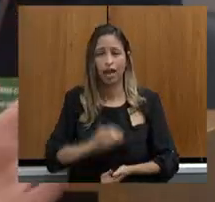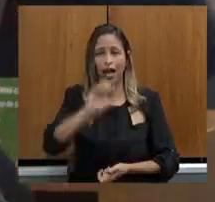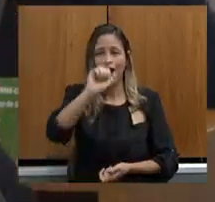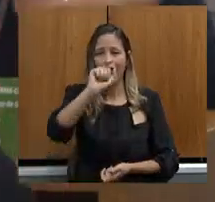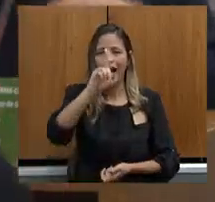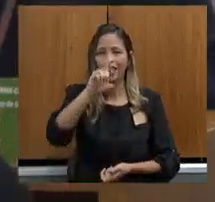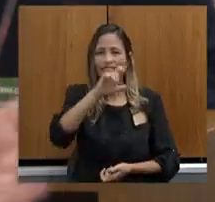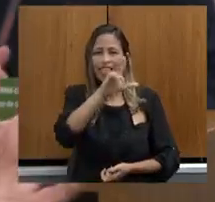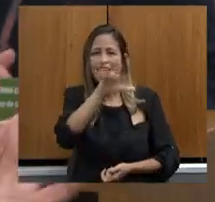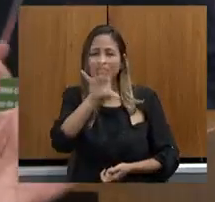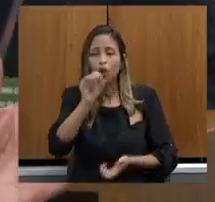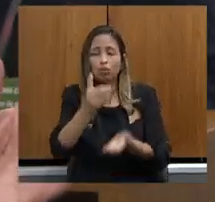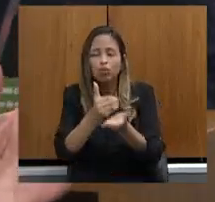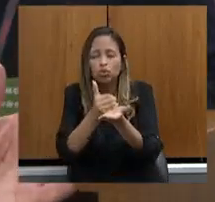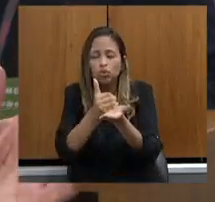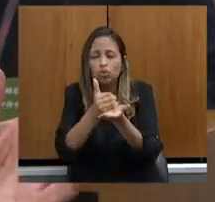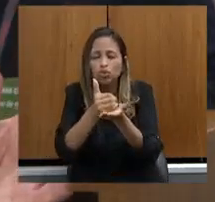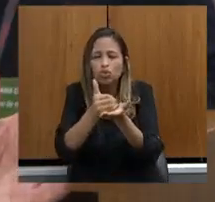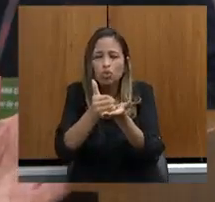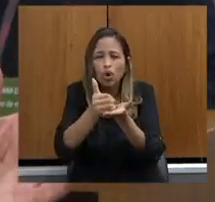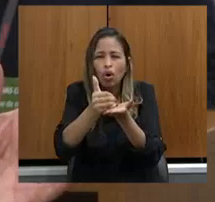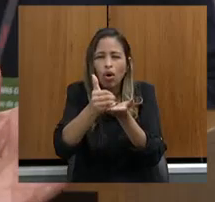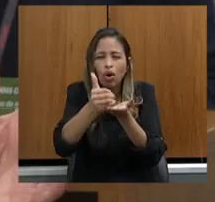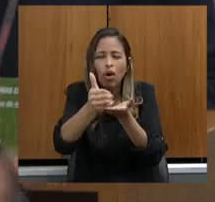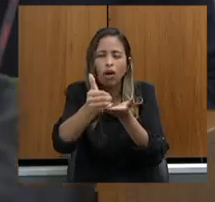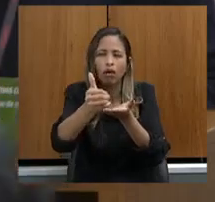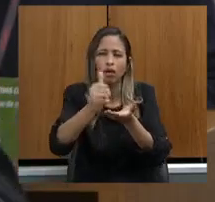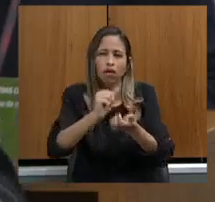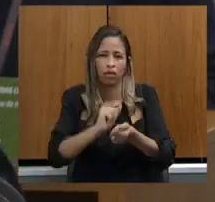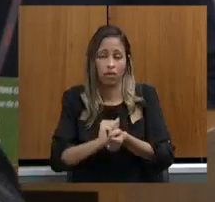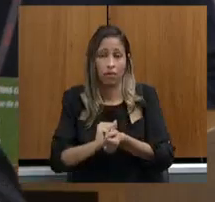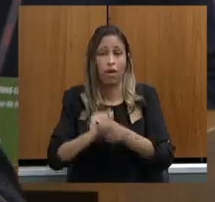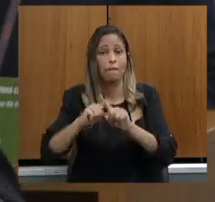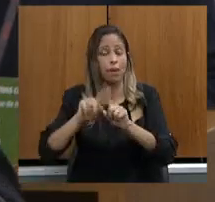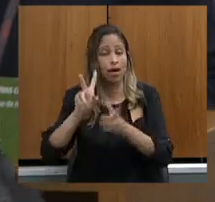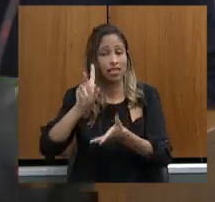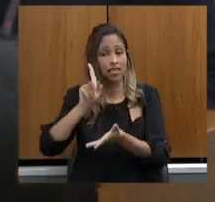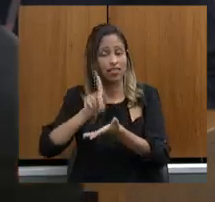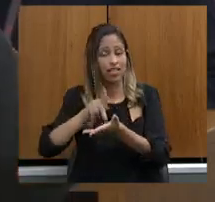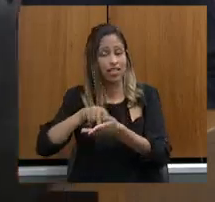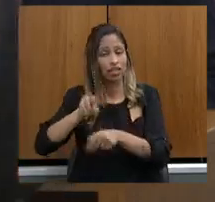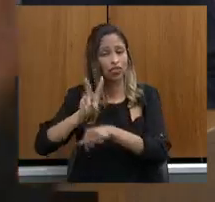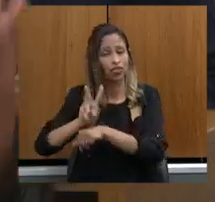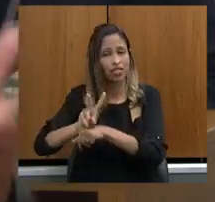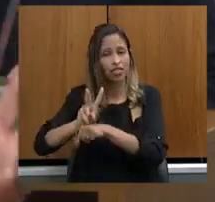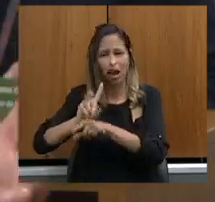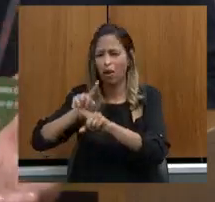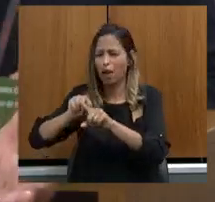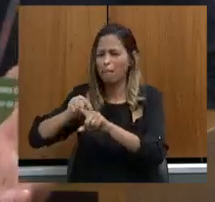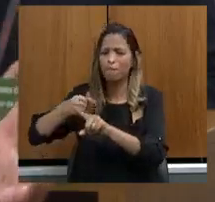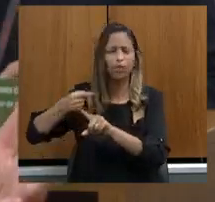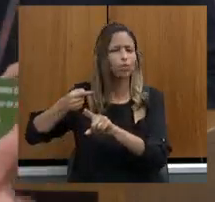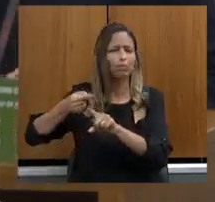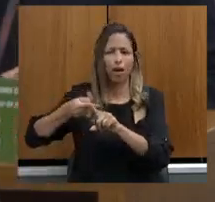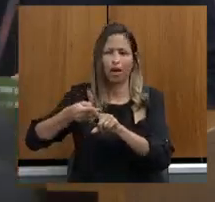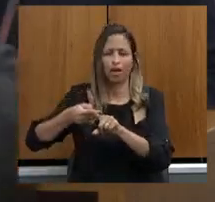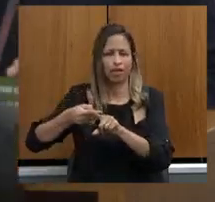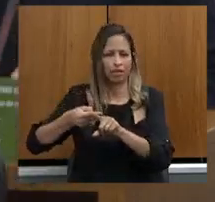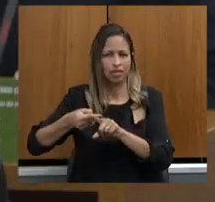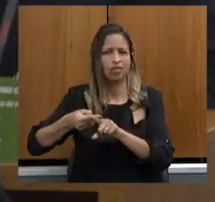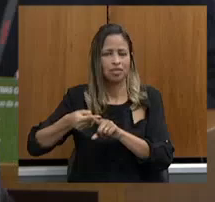é só o começo do fiscal na verdade o equilíbrio fiscal é muito mais do que isso